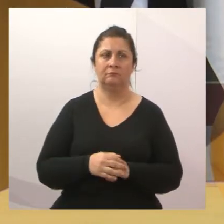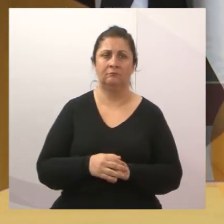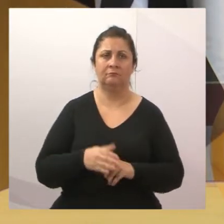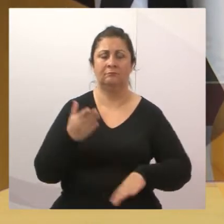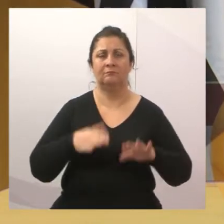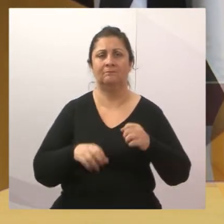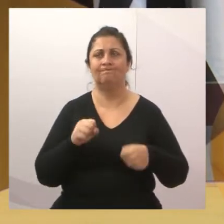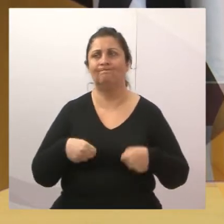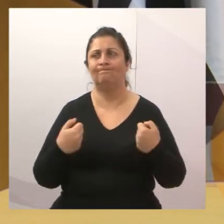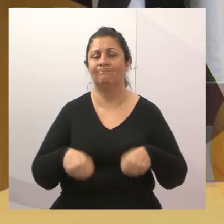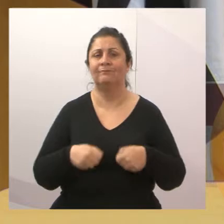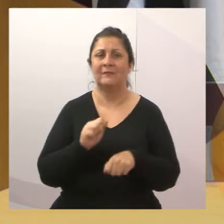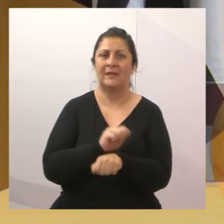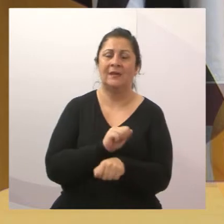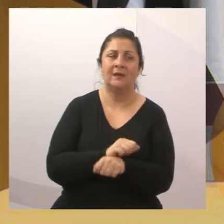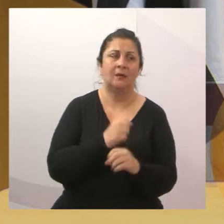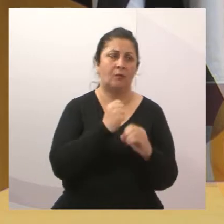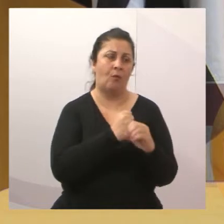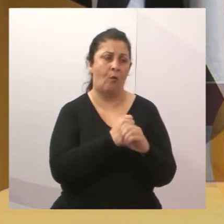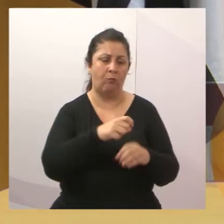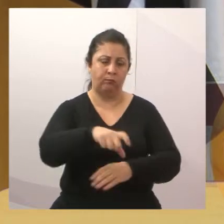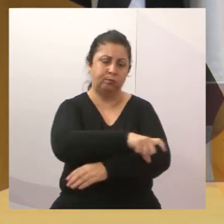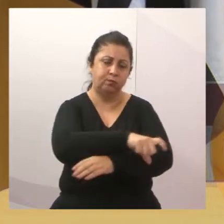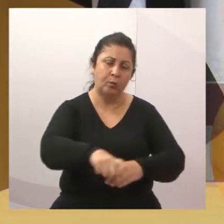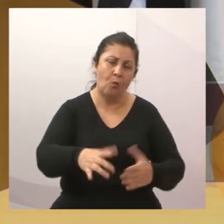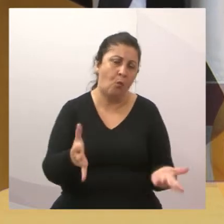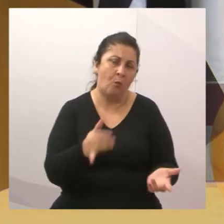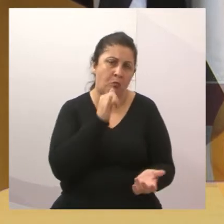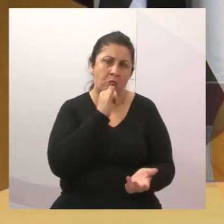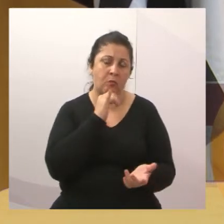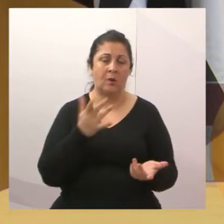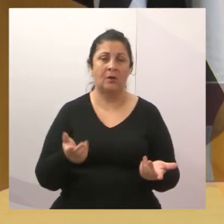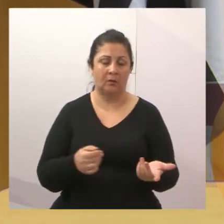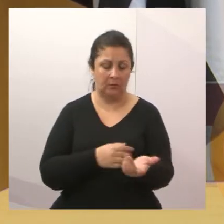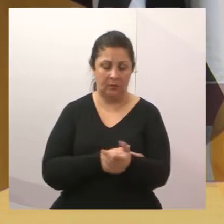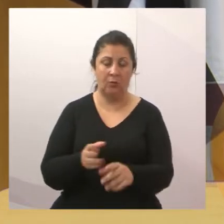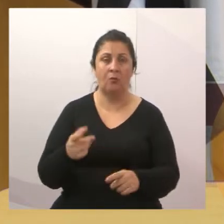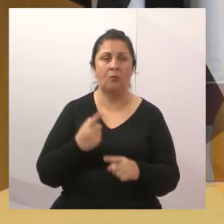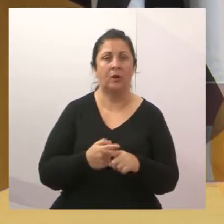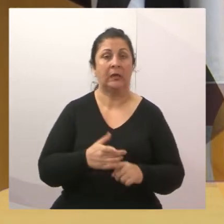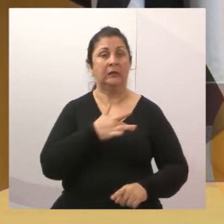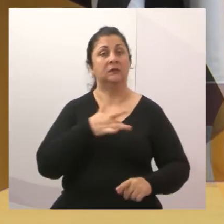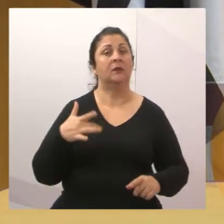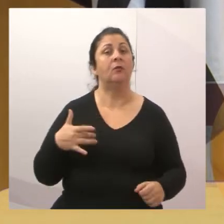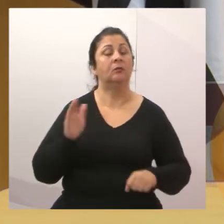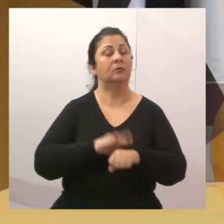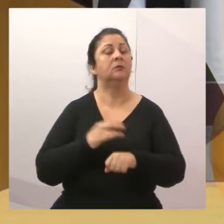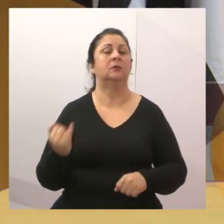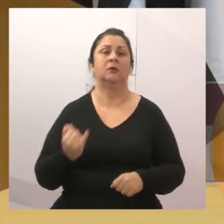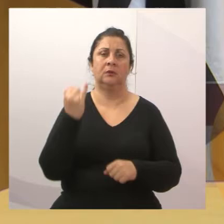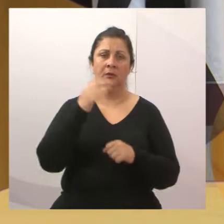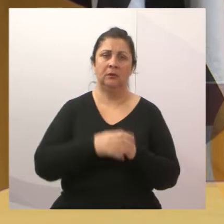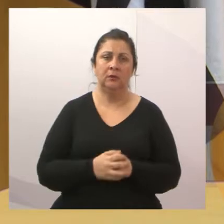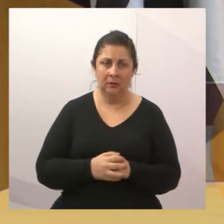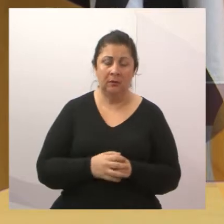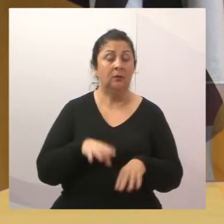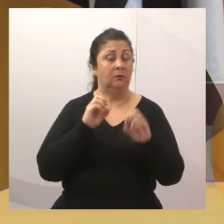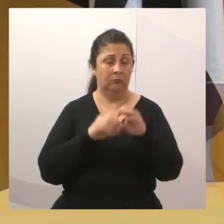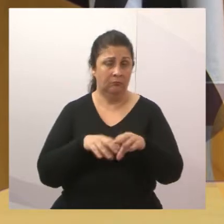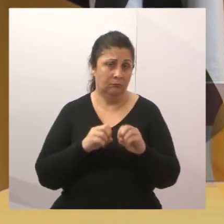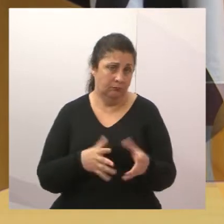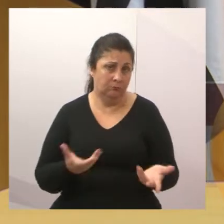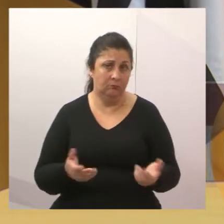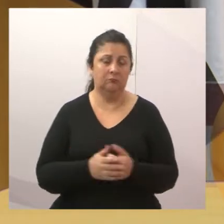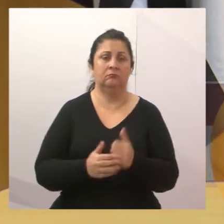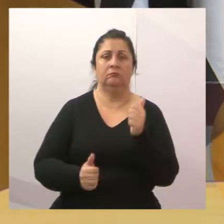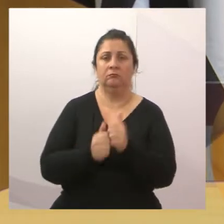precisa esperar, às vezes, uma obra de pavimentação, uma outra obra, em decorrência da saúde, da assistência, da própria educação,